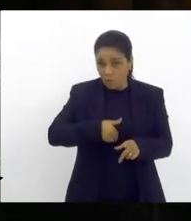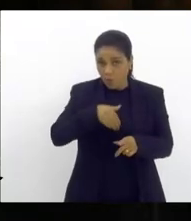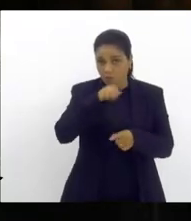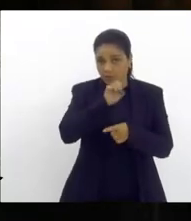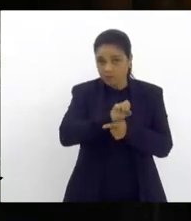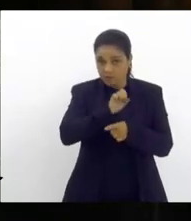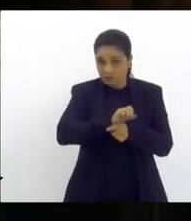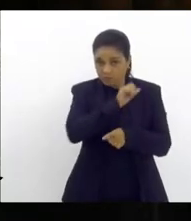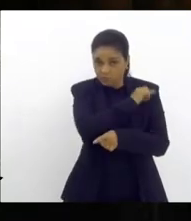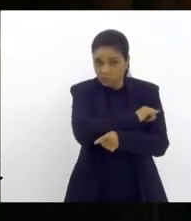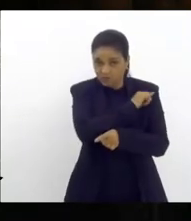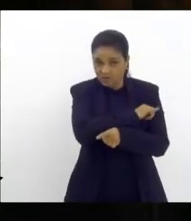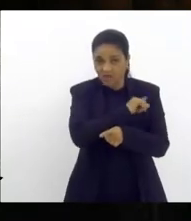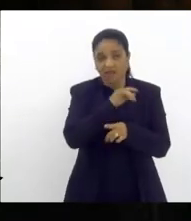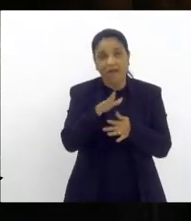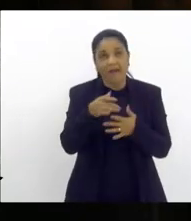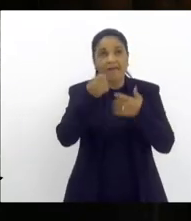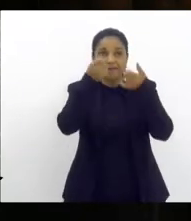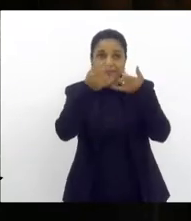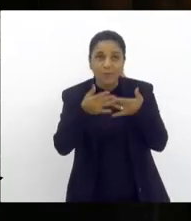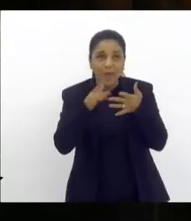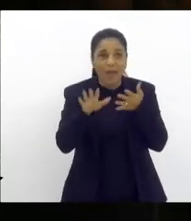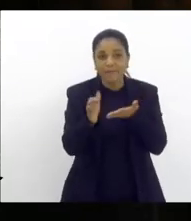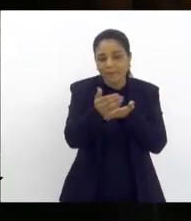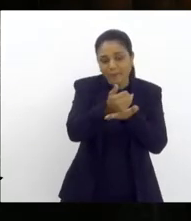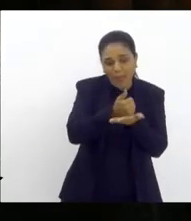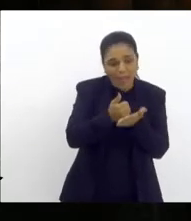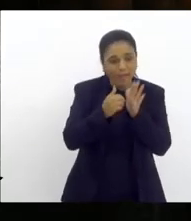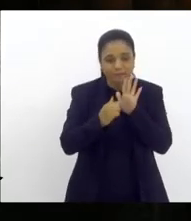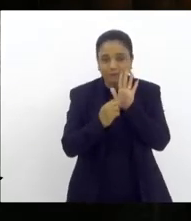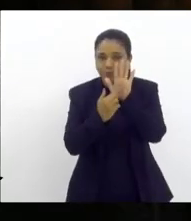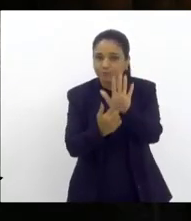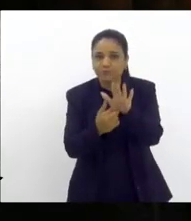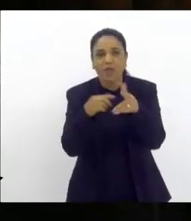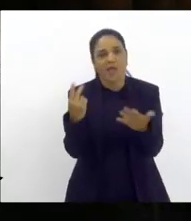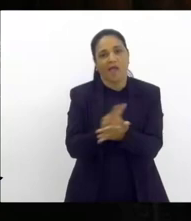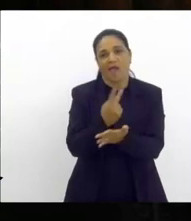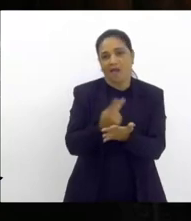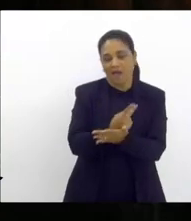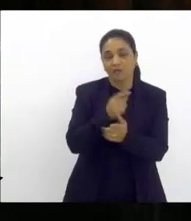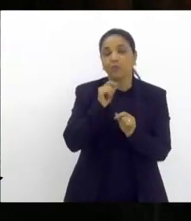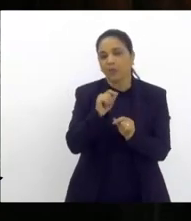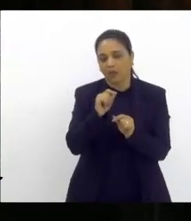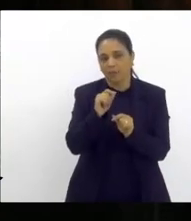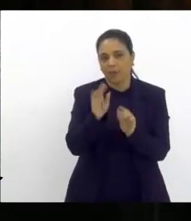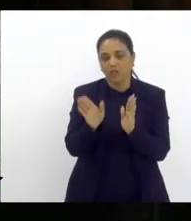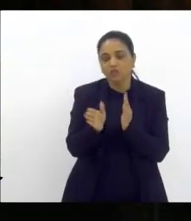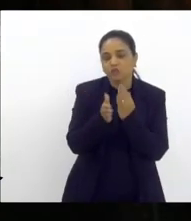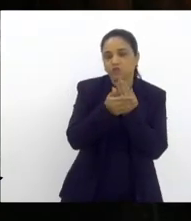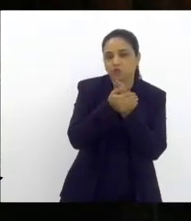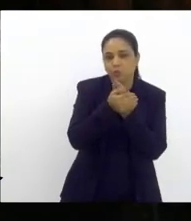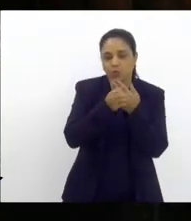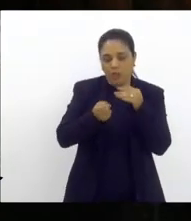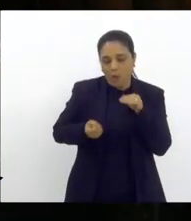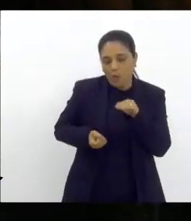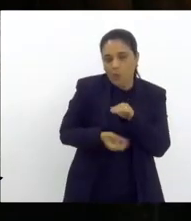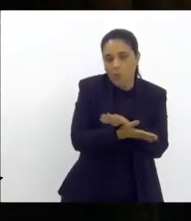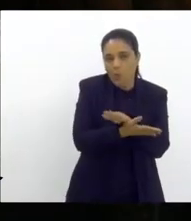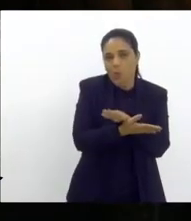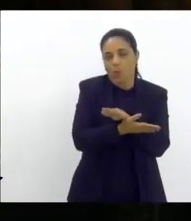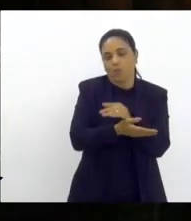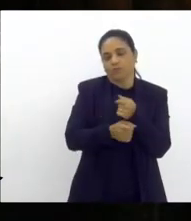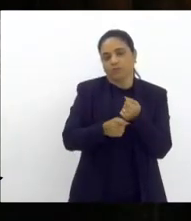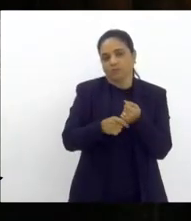que não era isso que os dados não eram bem esses que a gente estava apresentando é justamente para mascarar a corrupção do